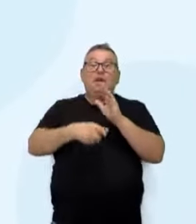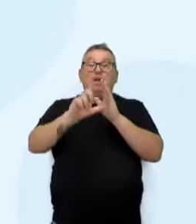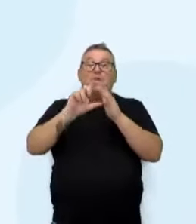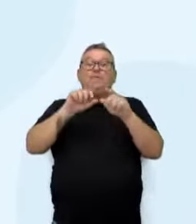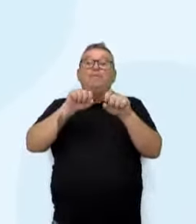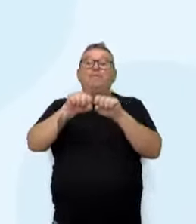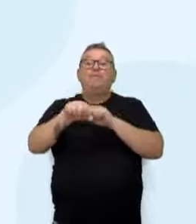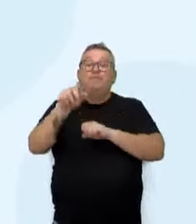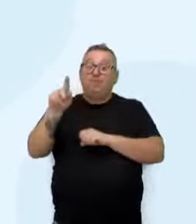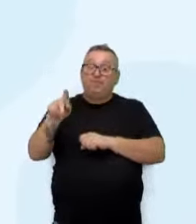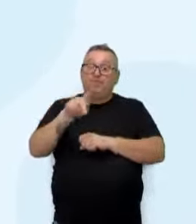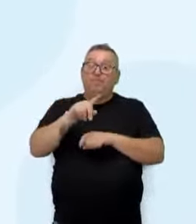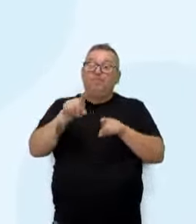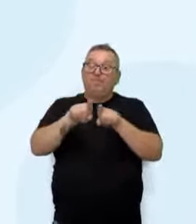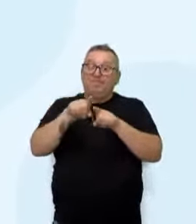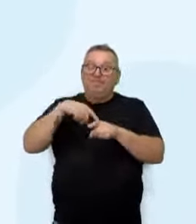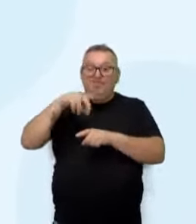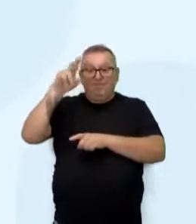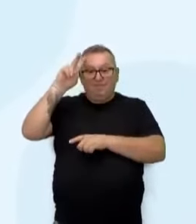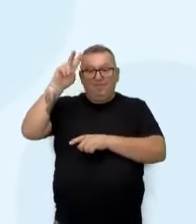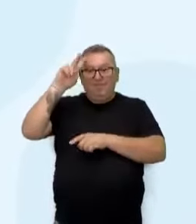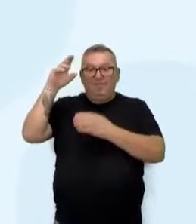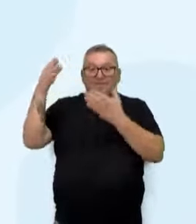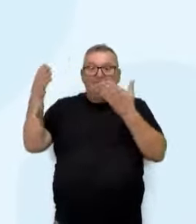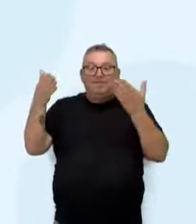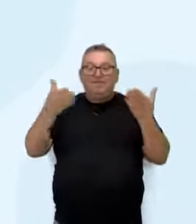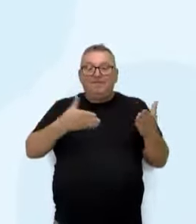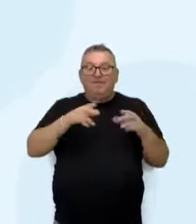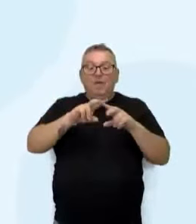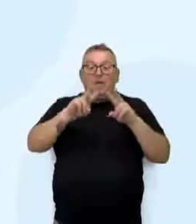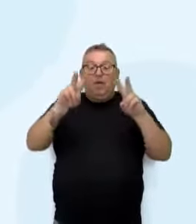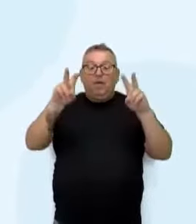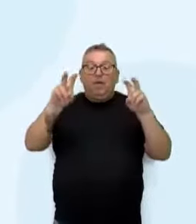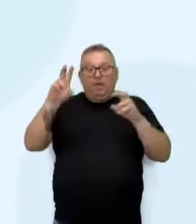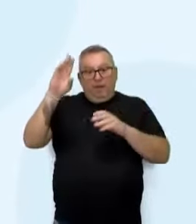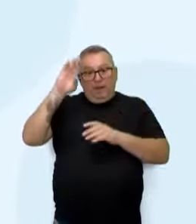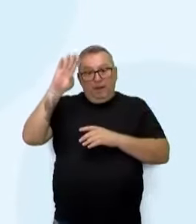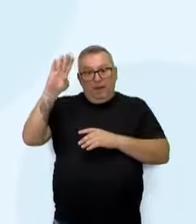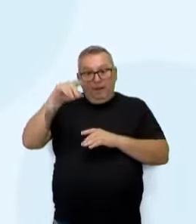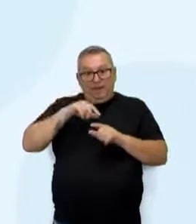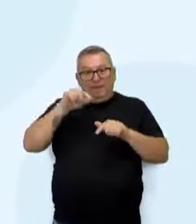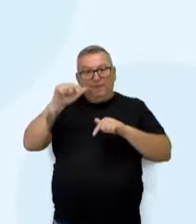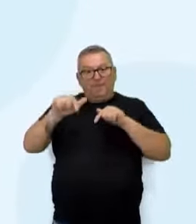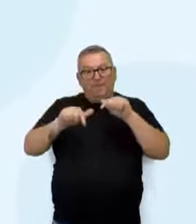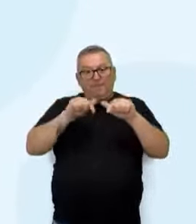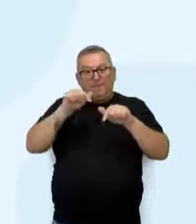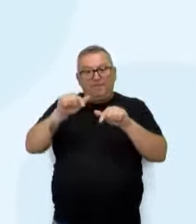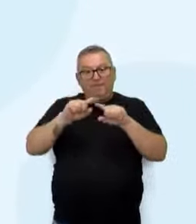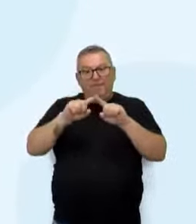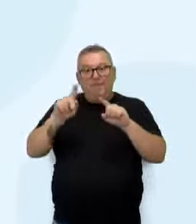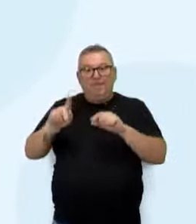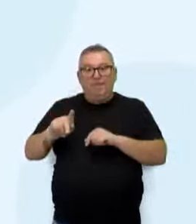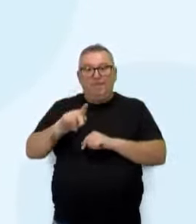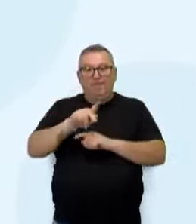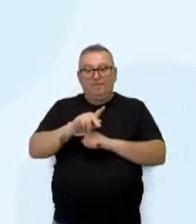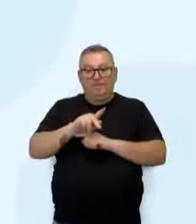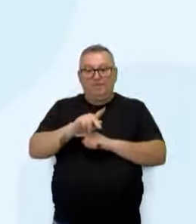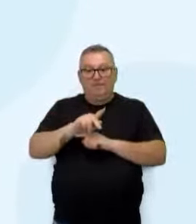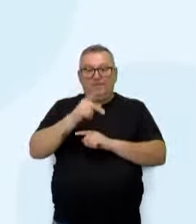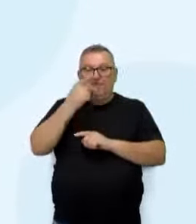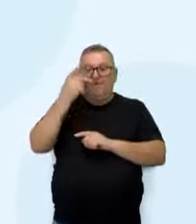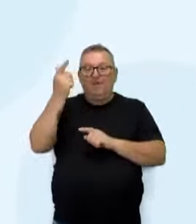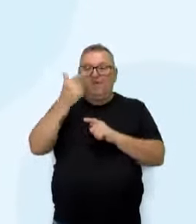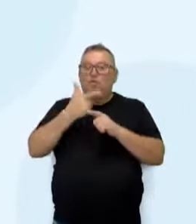os professores, a gente retomava aqui e trazia aqui os temas principais que seriam trabalhados com os professores,